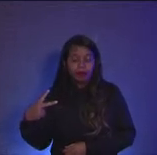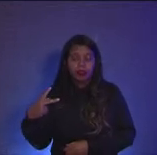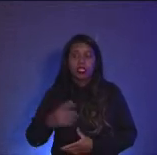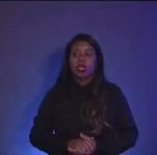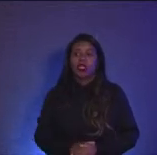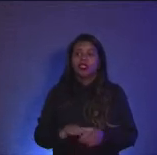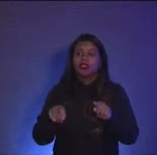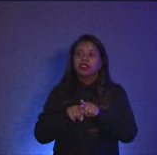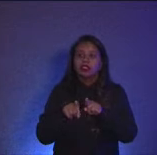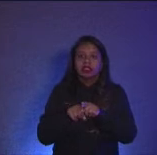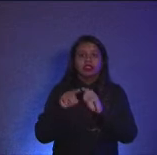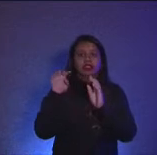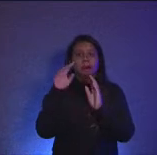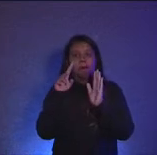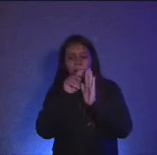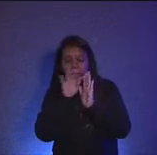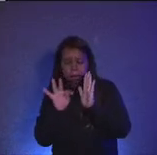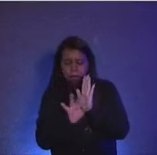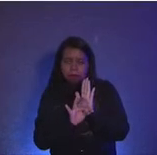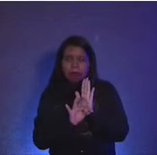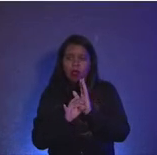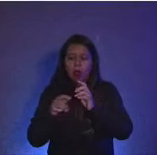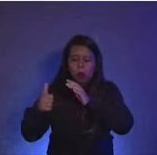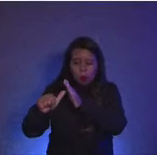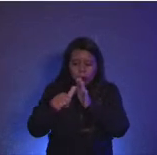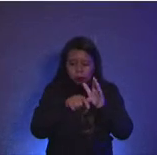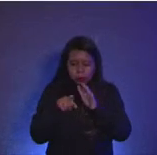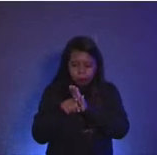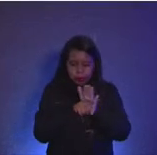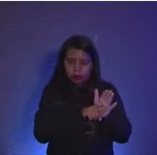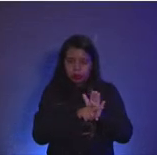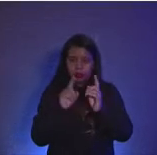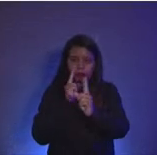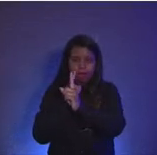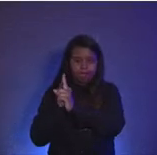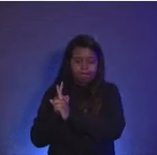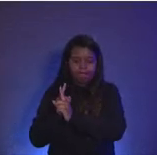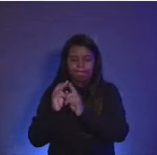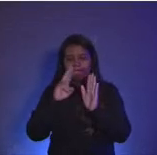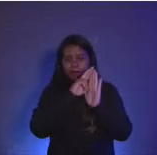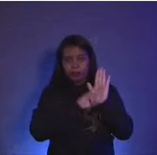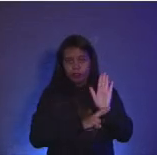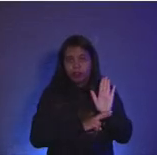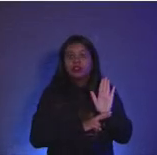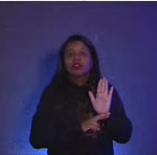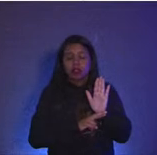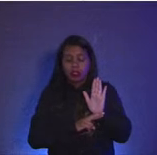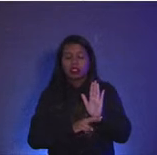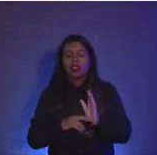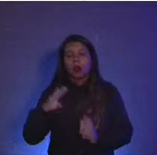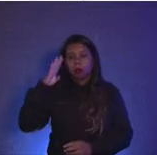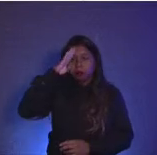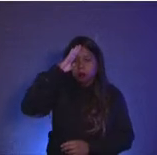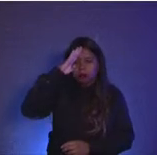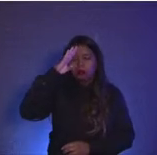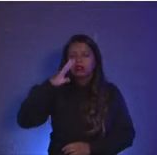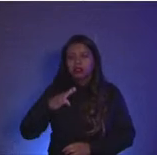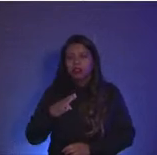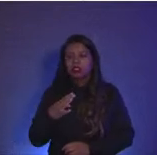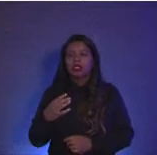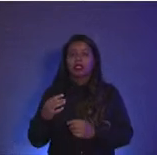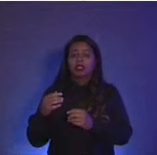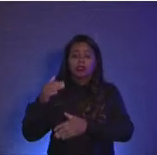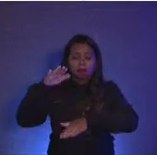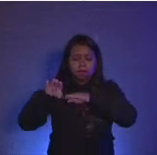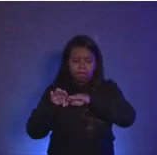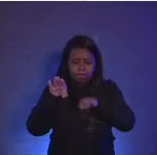como uma checagem sobre esse relatório, esse é o exemplo mais recente, mas o relatório da campanha do Bolsonaro, que apontava o tratamento